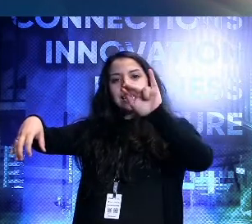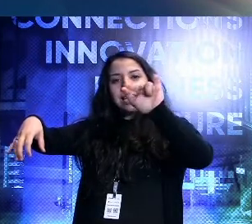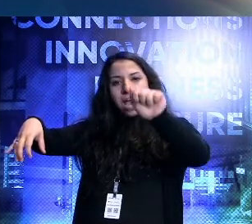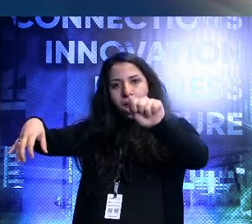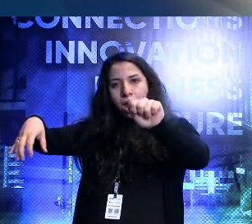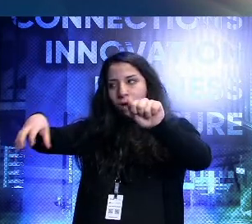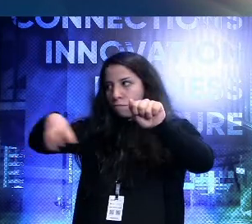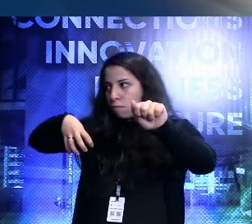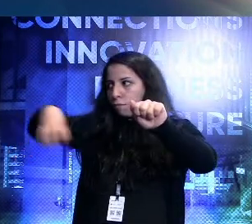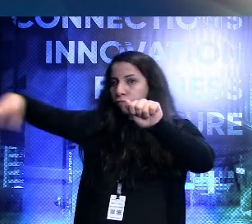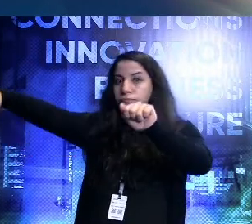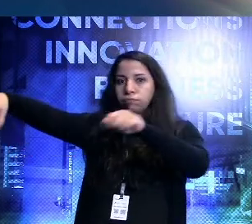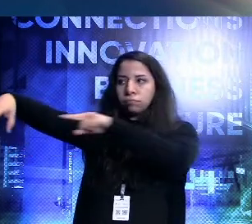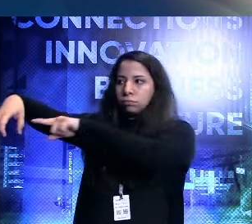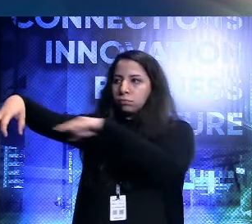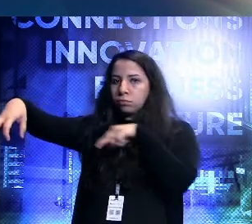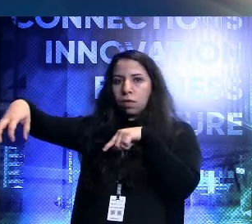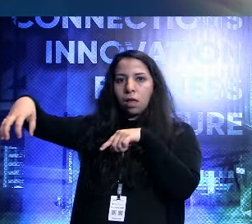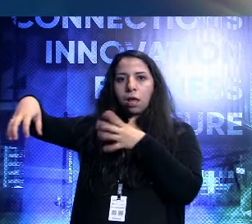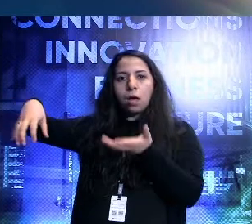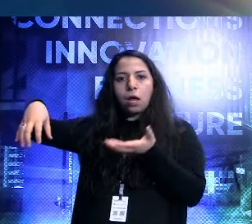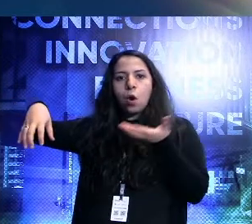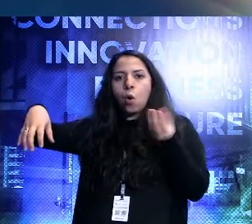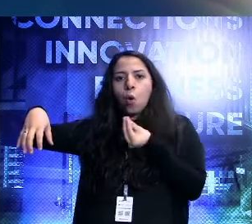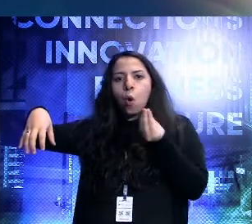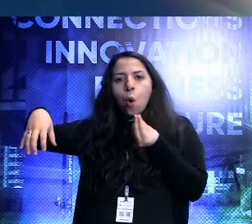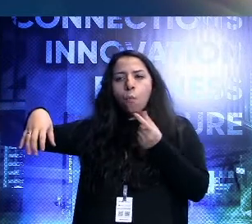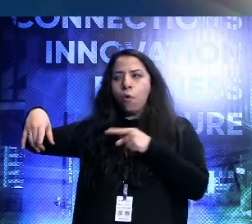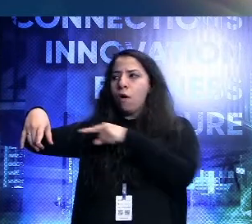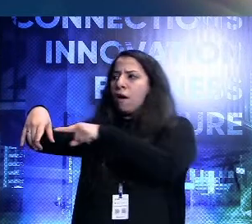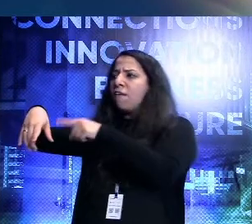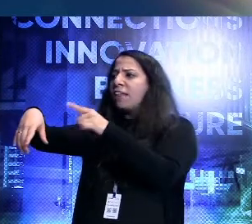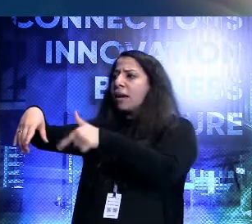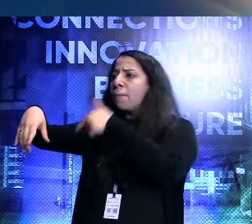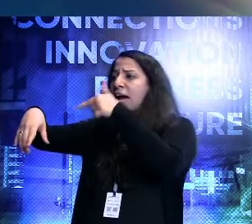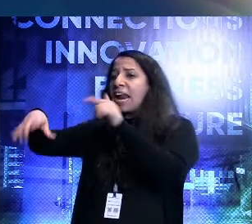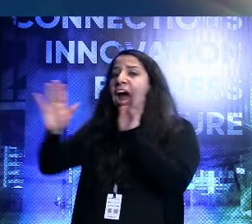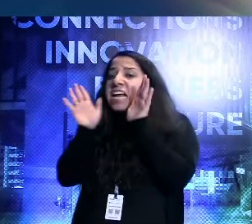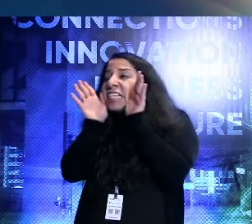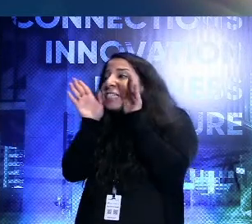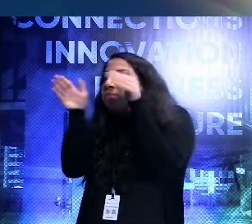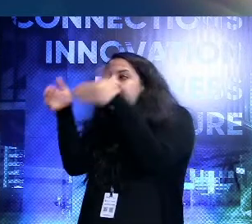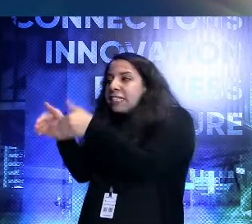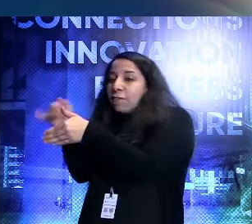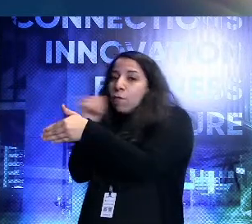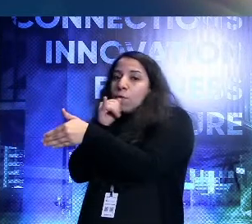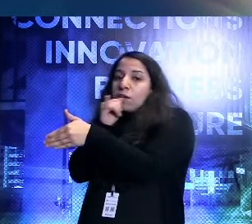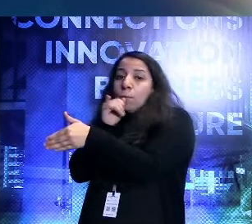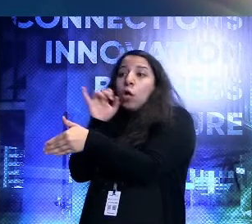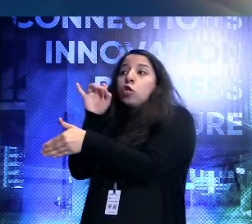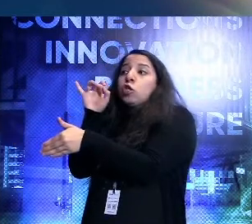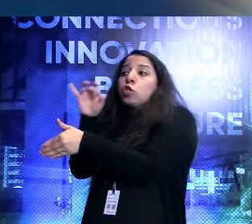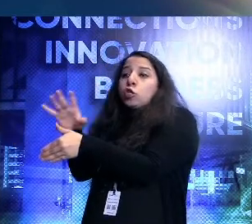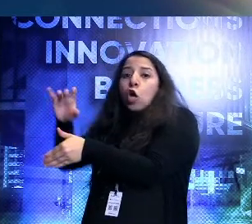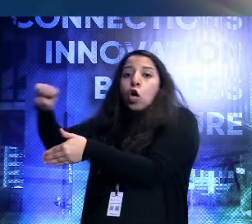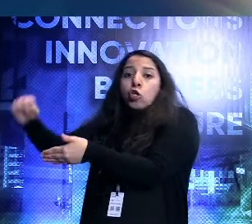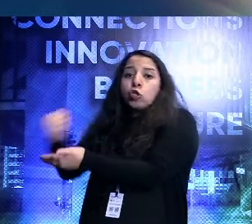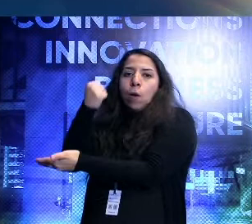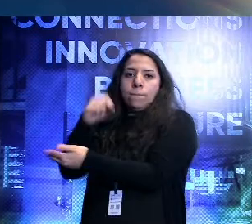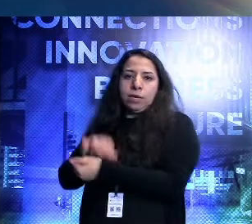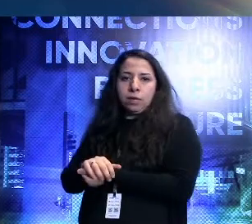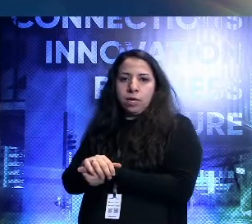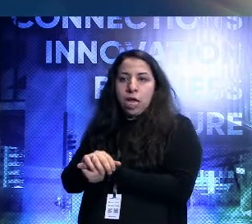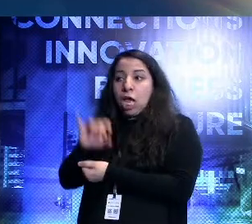para trabalhar com franquias do tipo Chopp Brahma Express, Bar do Urso, que é da Colorado, o Bar